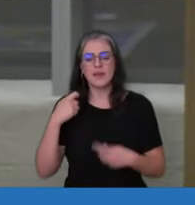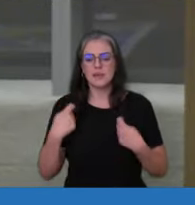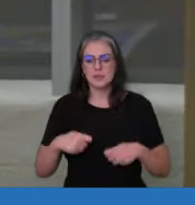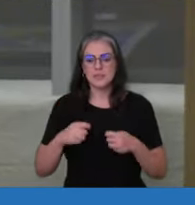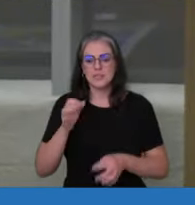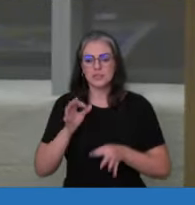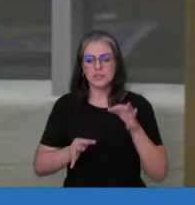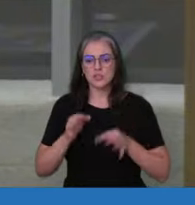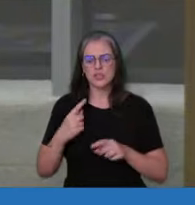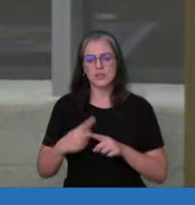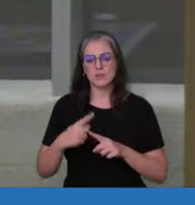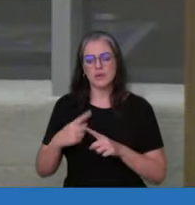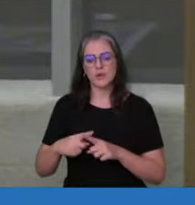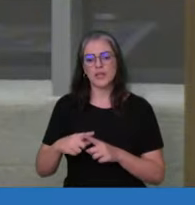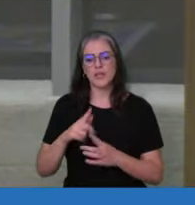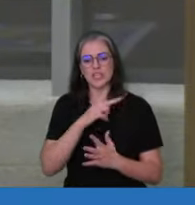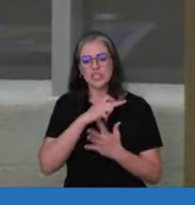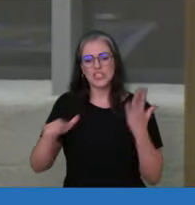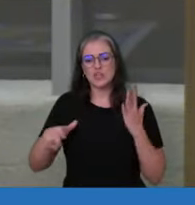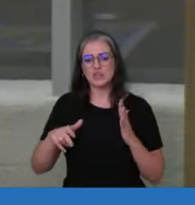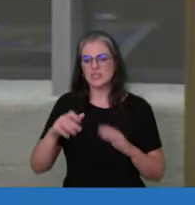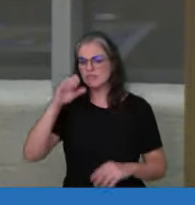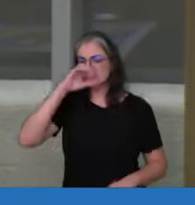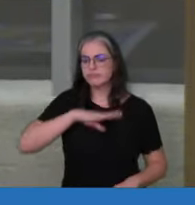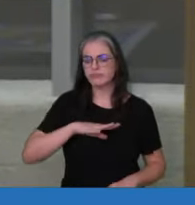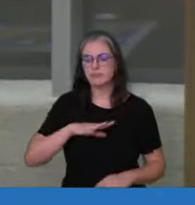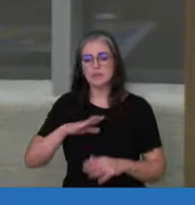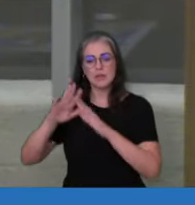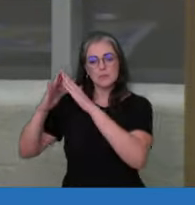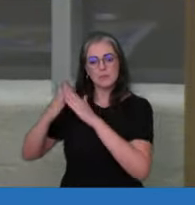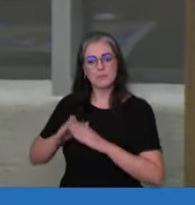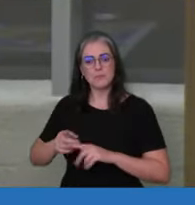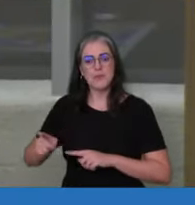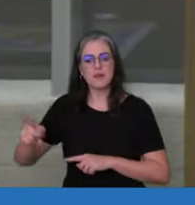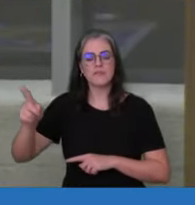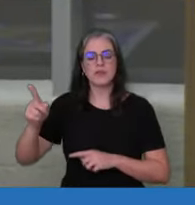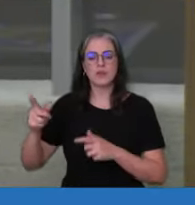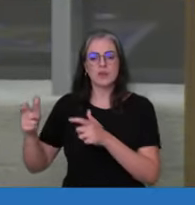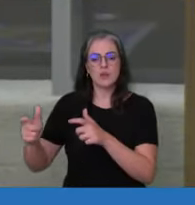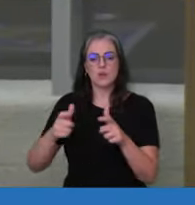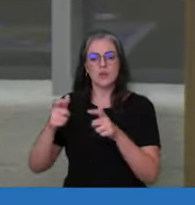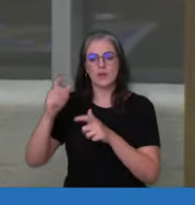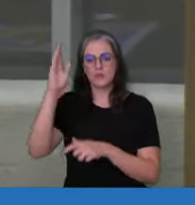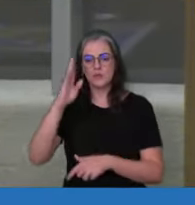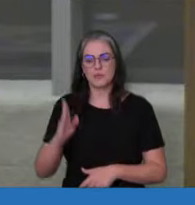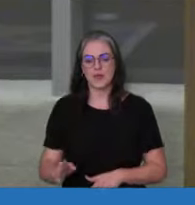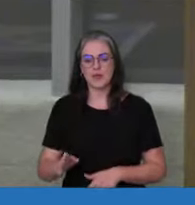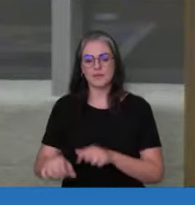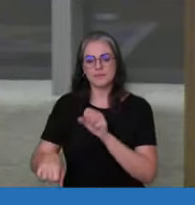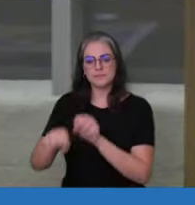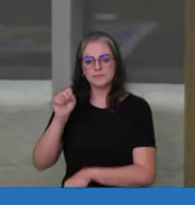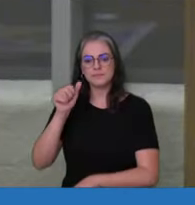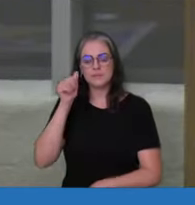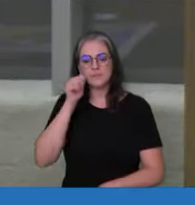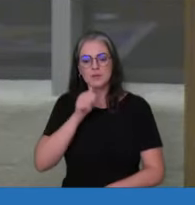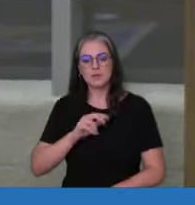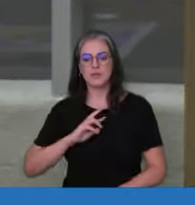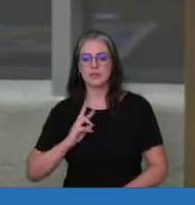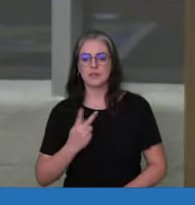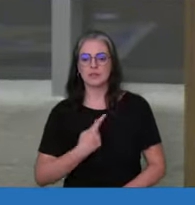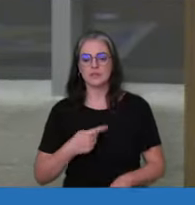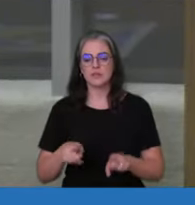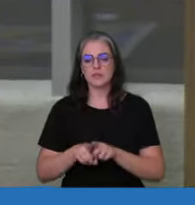o genocídio brutal nas periferias desse país, que executa o corpo de mulheres transexuais e travesti.